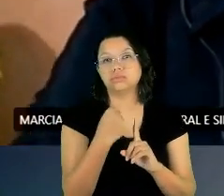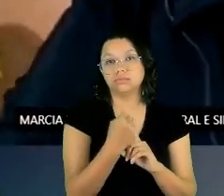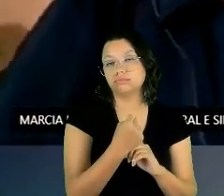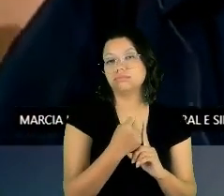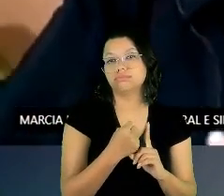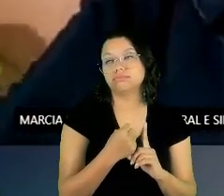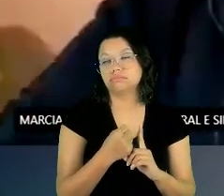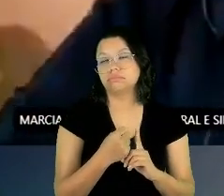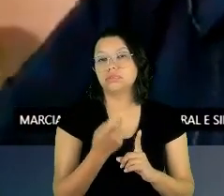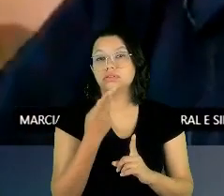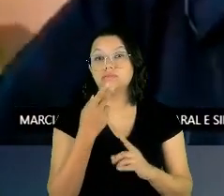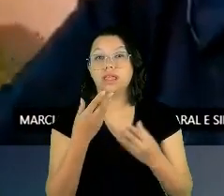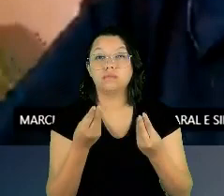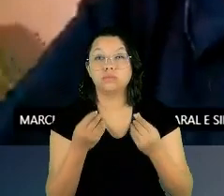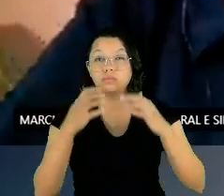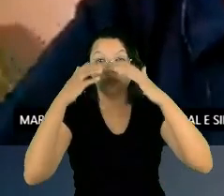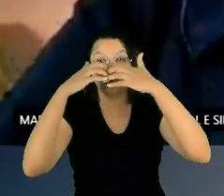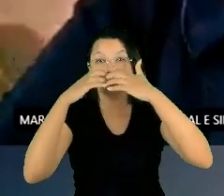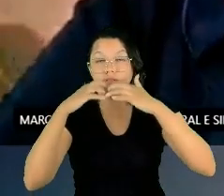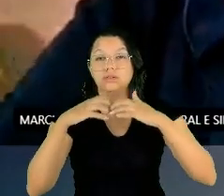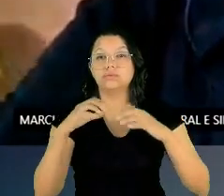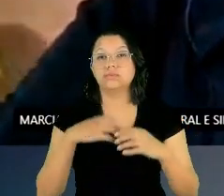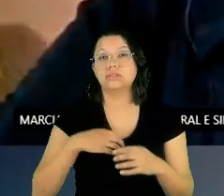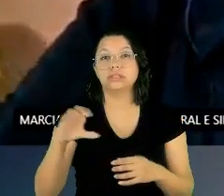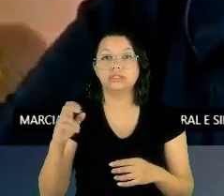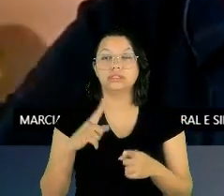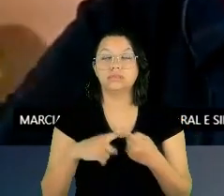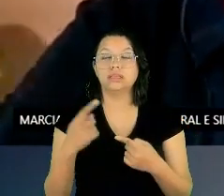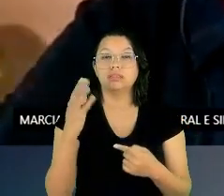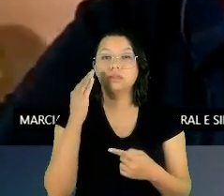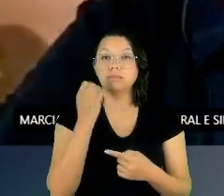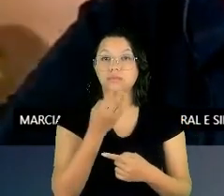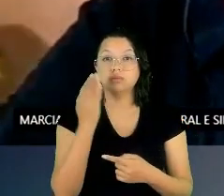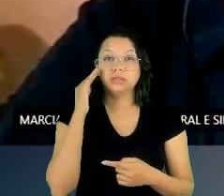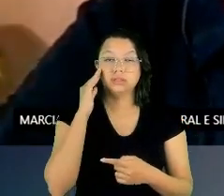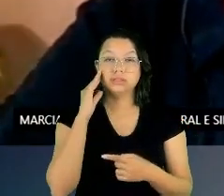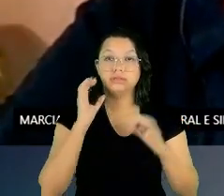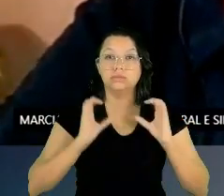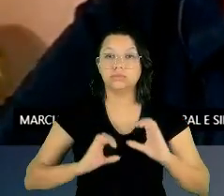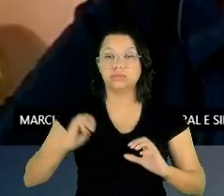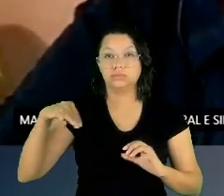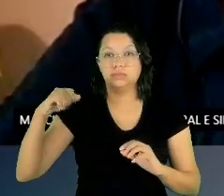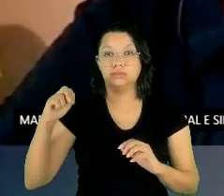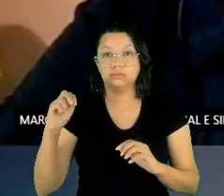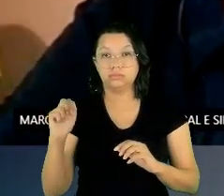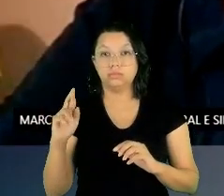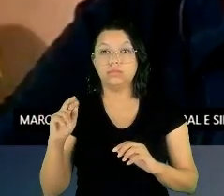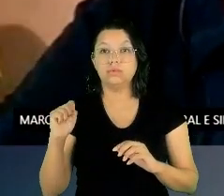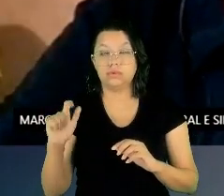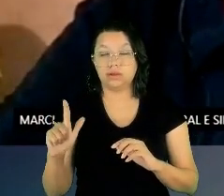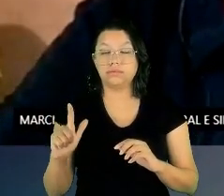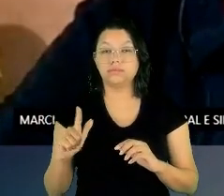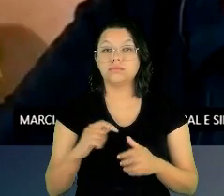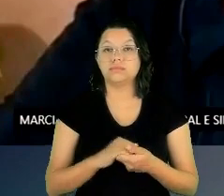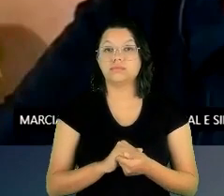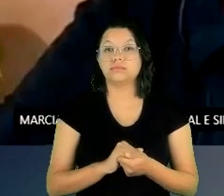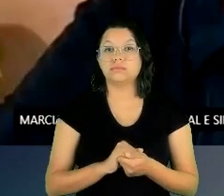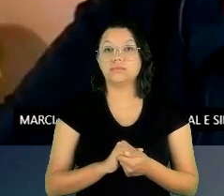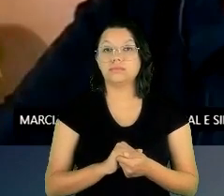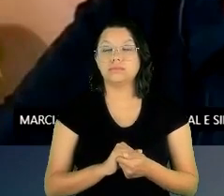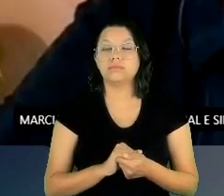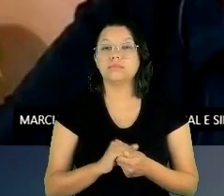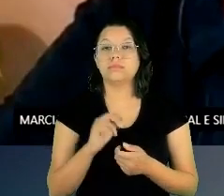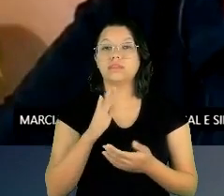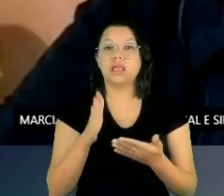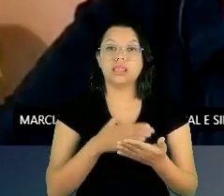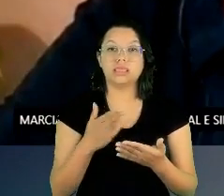tanto neurociência, mas ele é bem interessante para entender comportamento moral, né, eu recomendo. E neurociência e neuroeconomia, eu